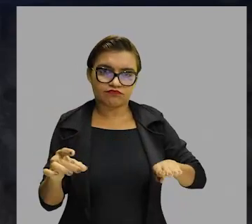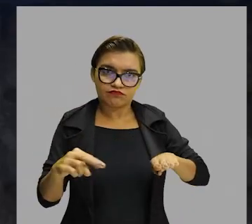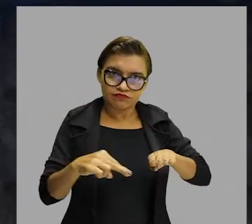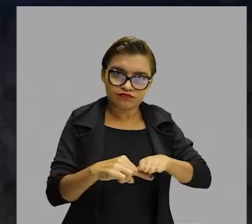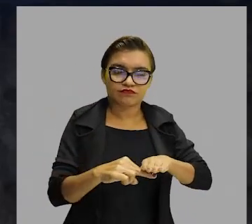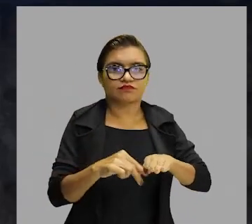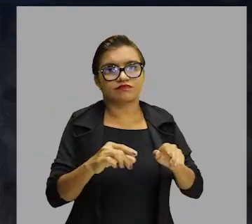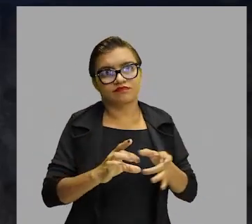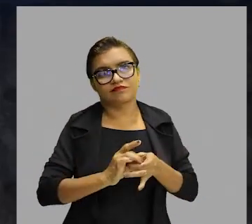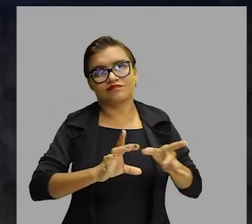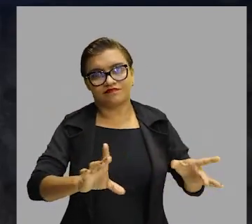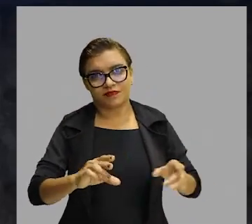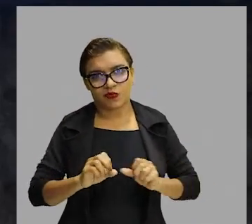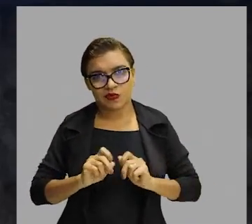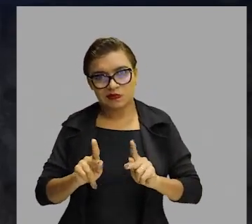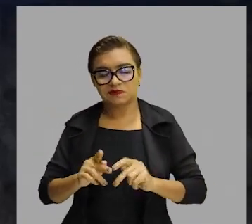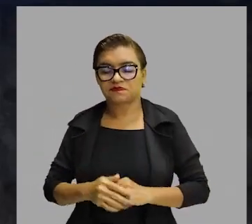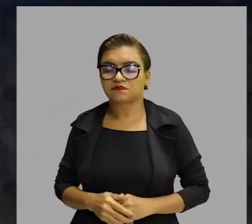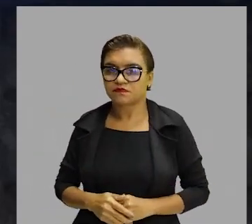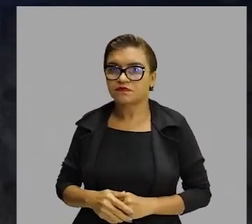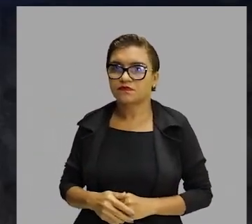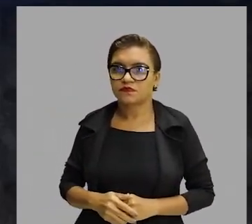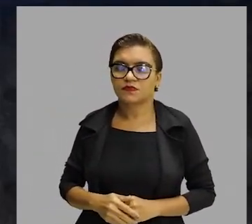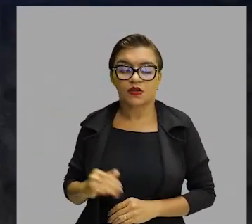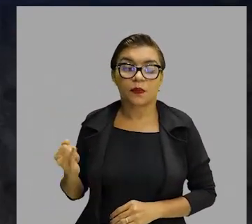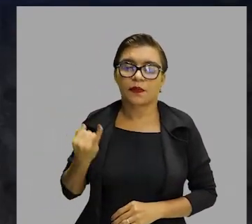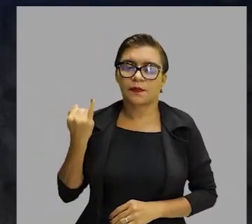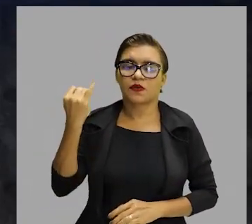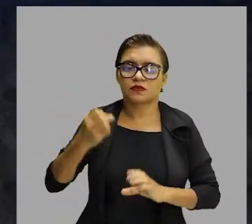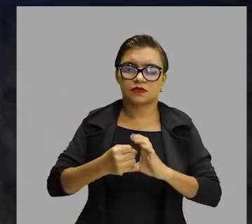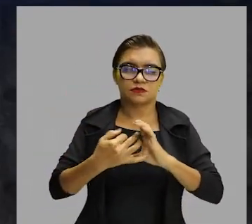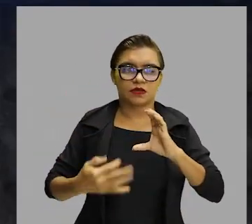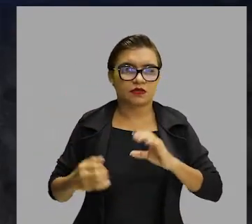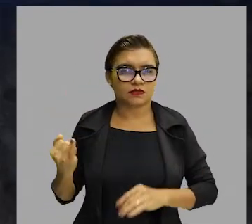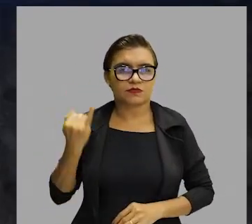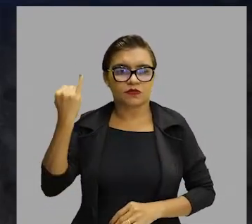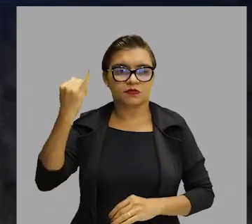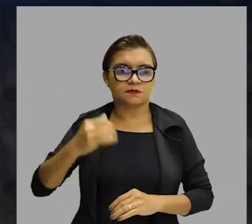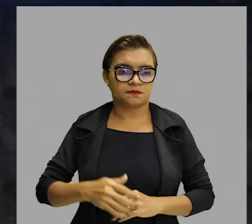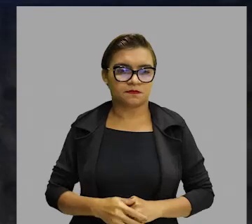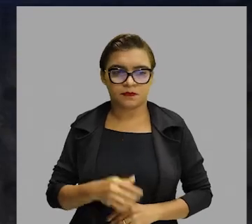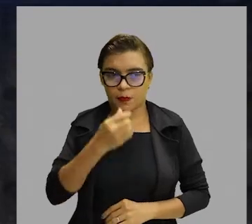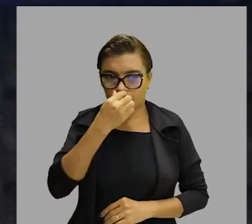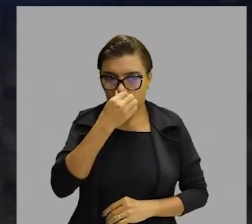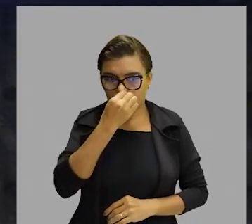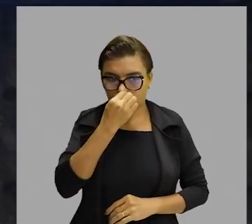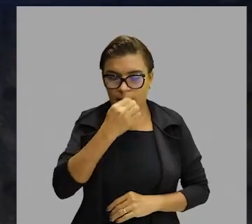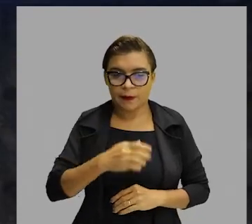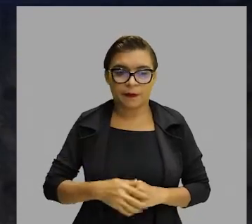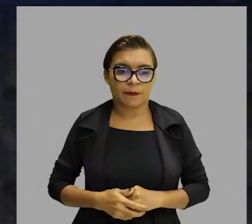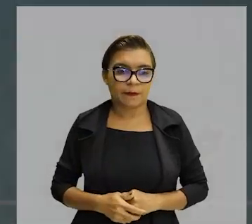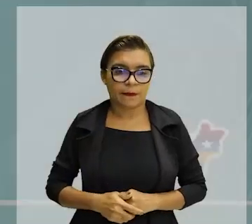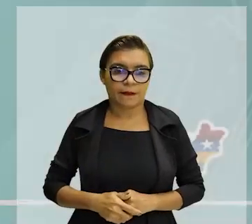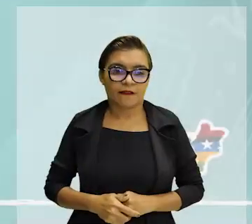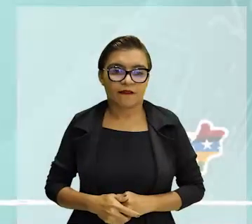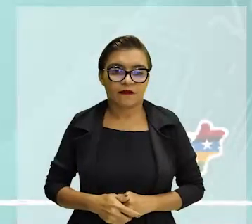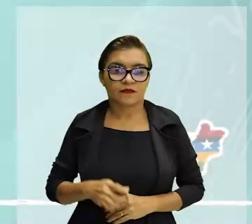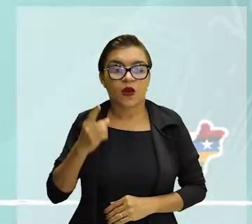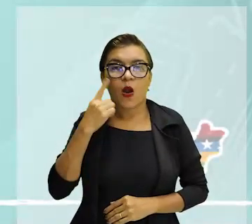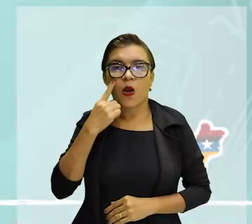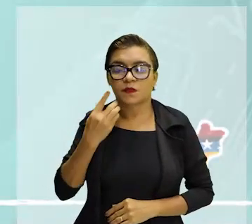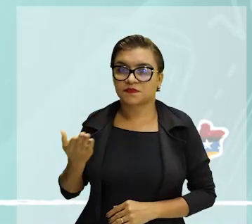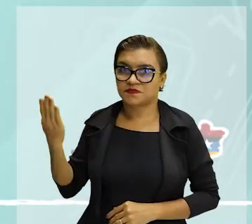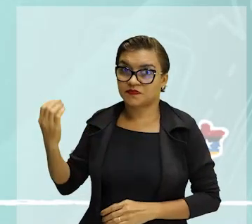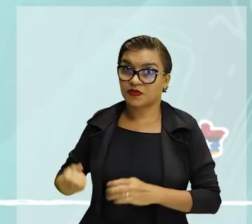ser acessados. Tá ok? Então, o chip ele tem essa característica. ok? Então a criação dos